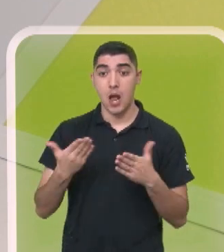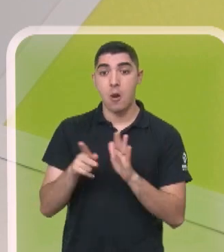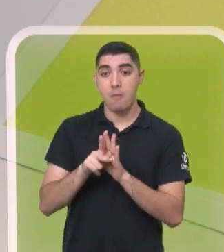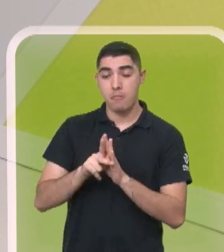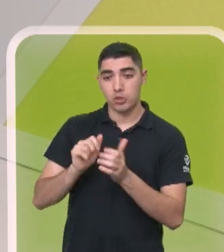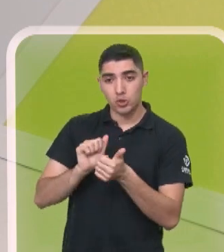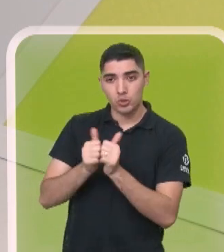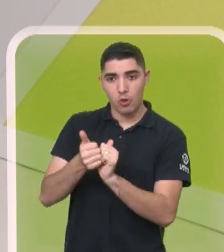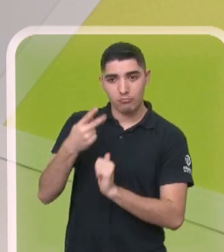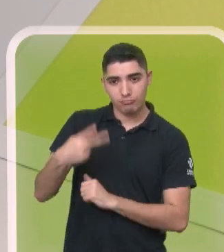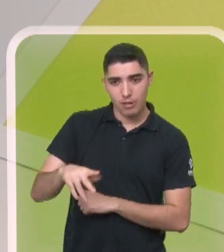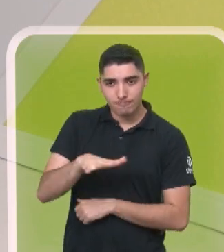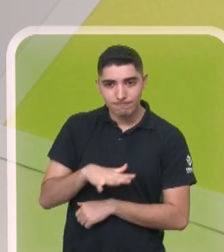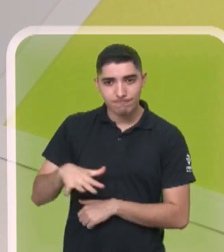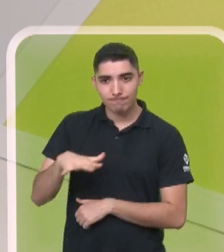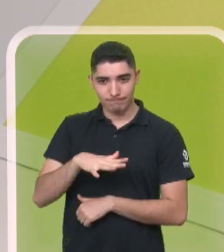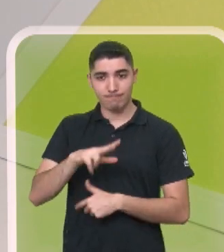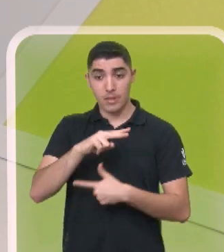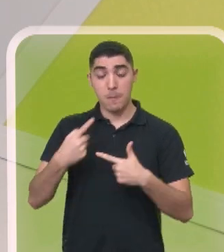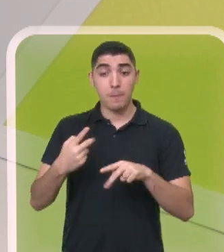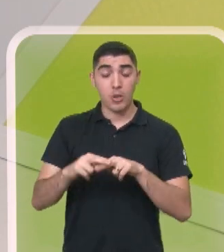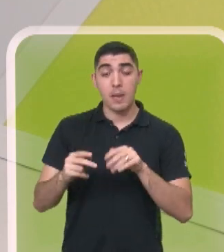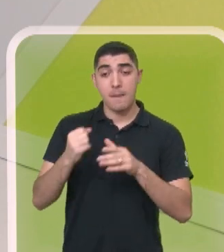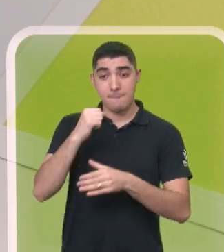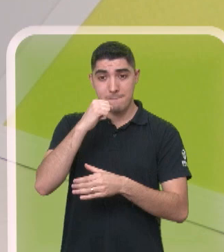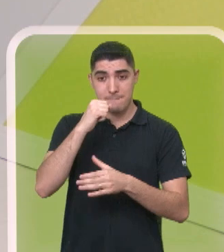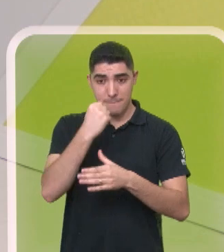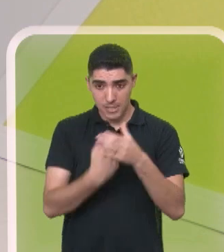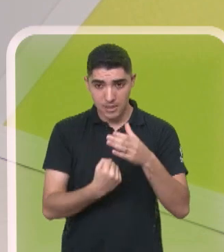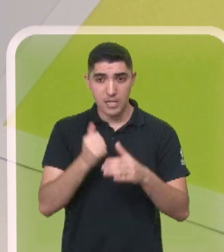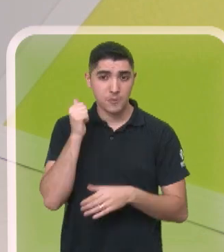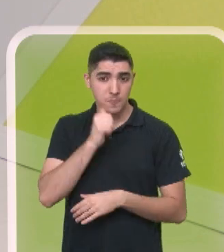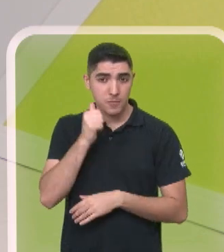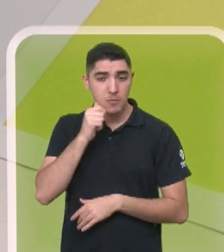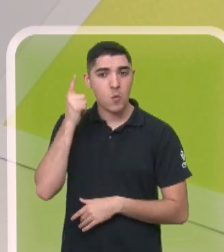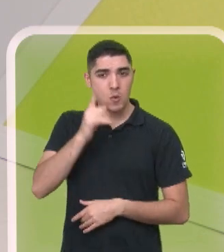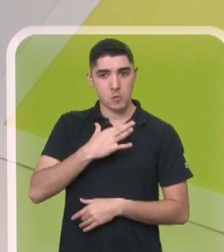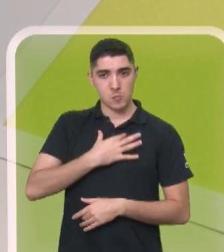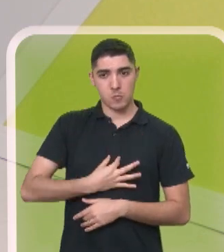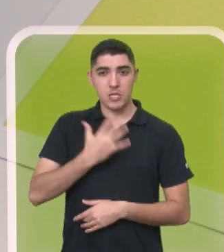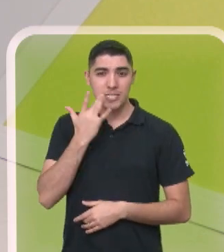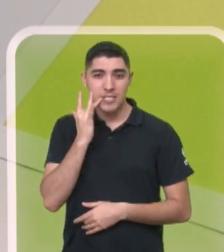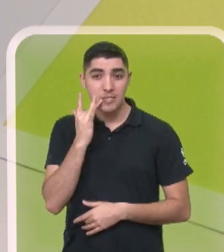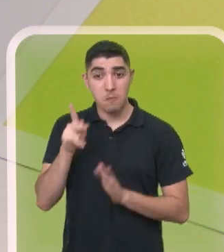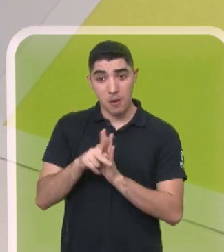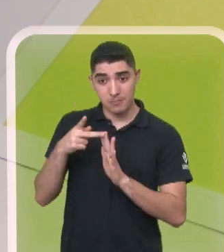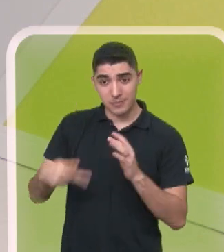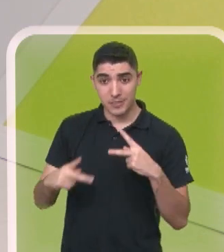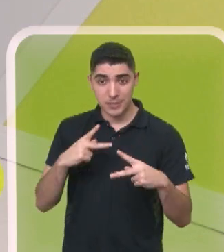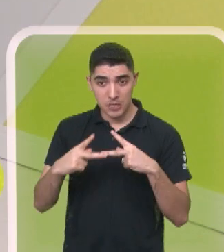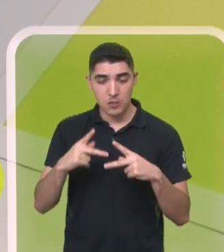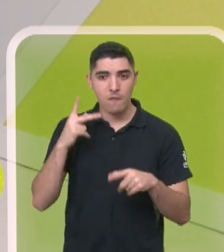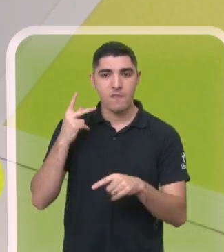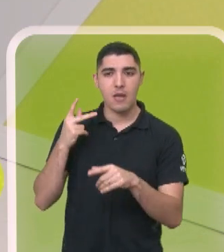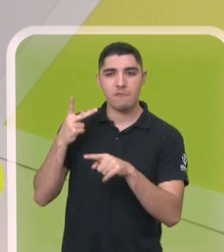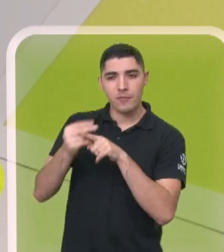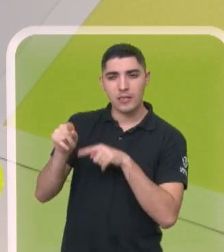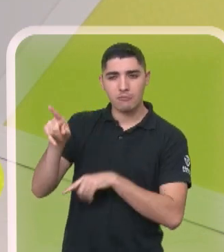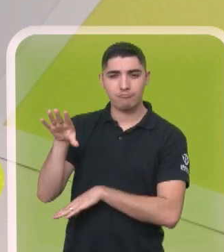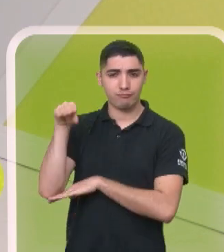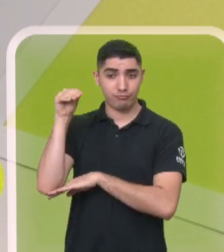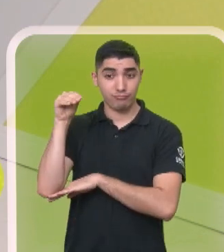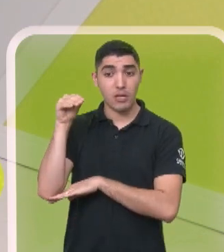porque na última terça-feira o basquete masculino garantiu mais uma medalha de ouro para São José dos Campos ao vencer Mogi das Cruzes